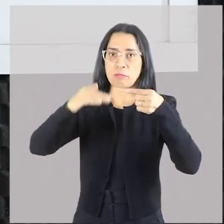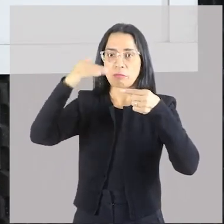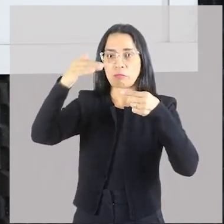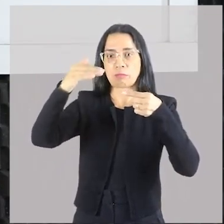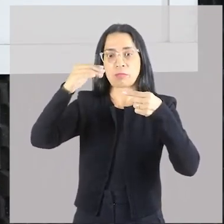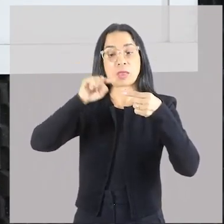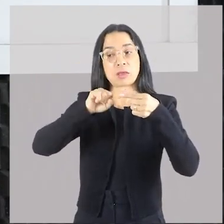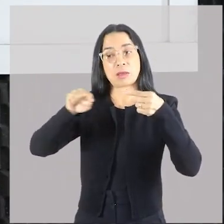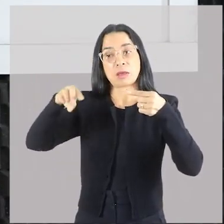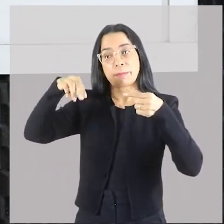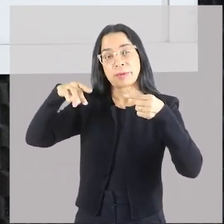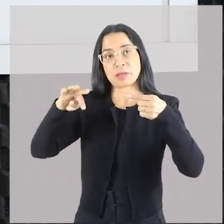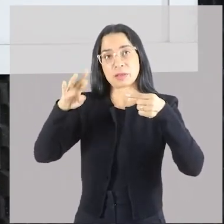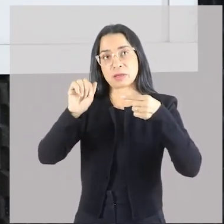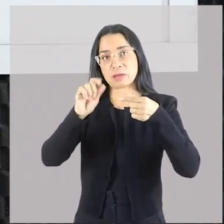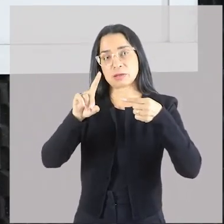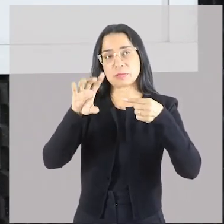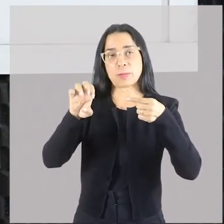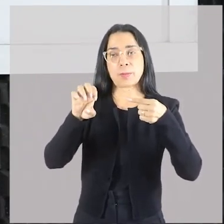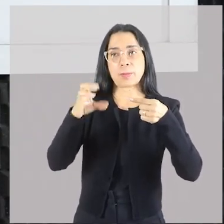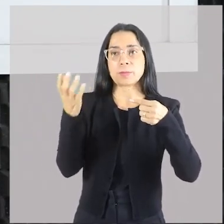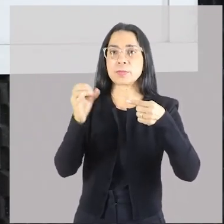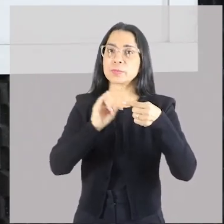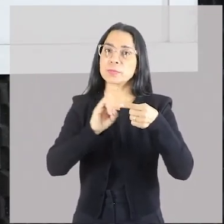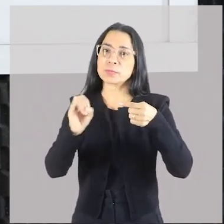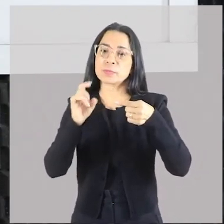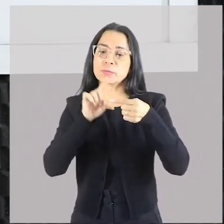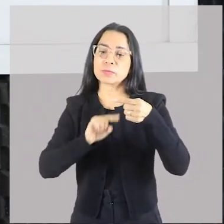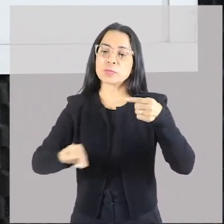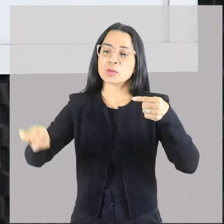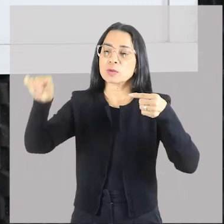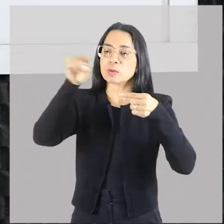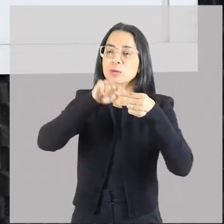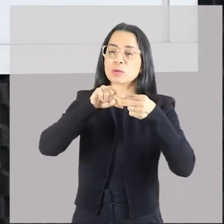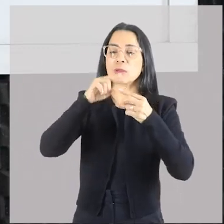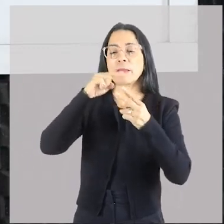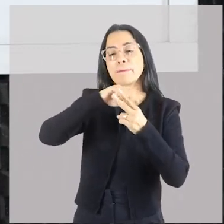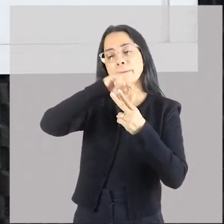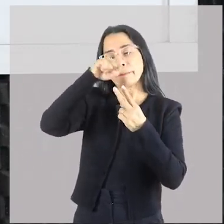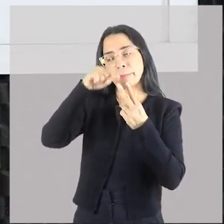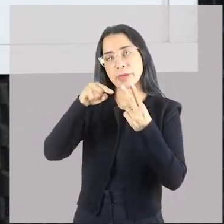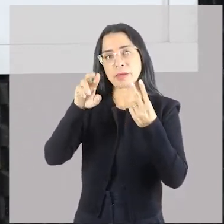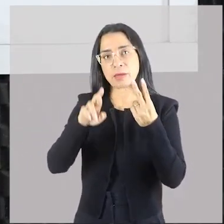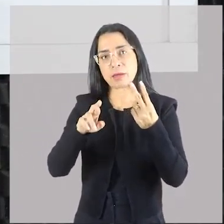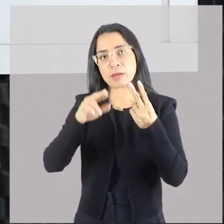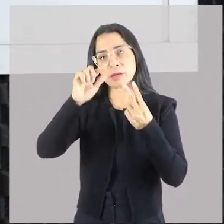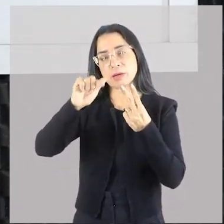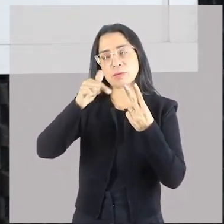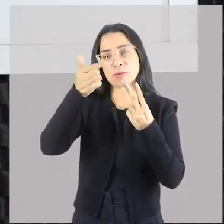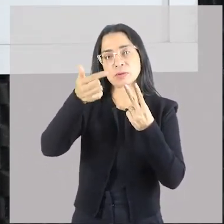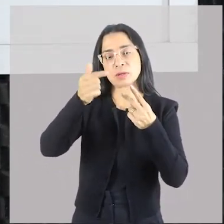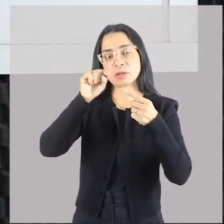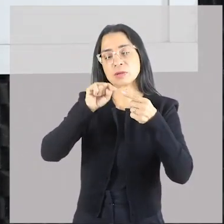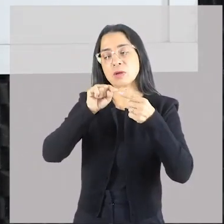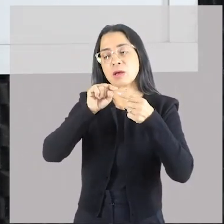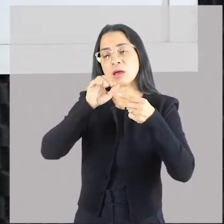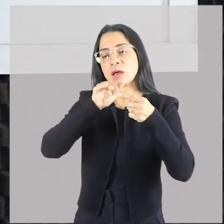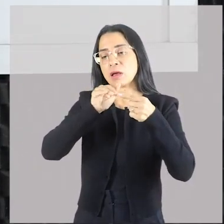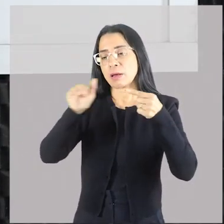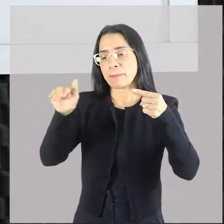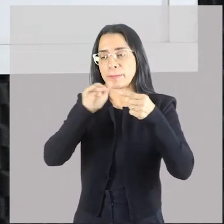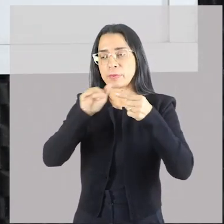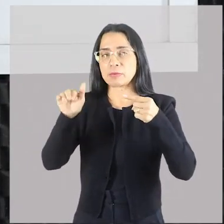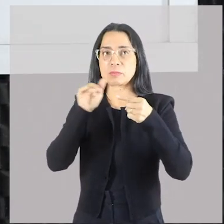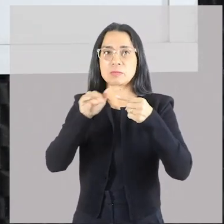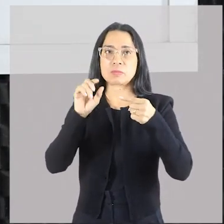aí você vai na lógica. Se o círculo todo é πr ao quadrado, a metade vai ser o quê? A metade, a